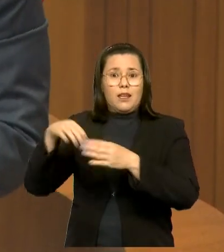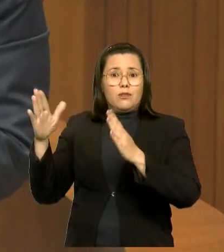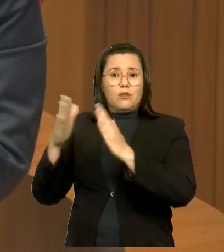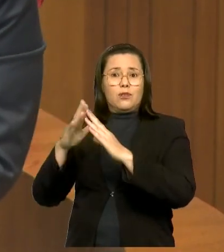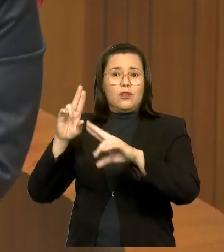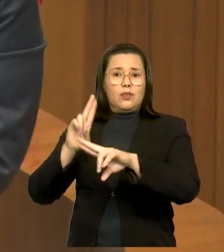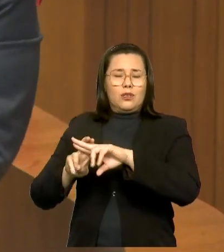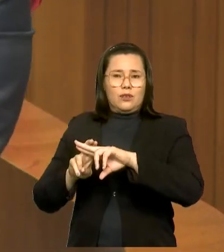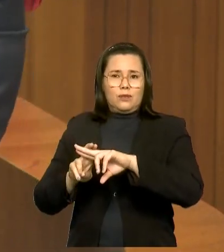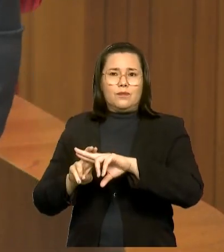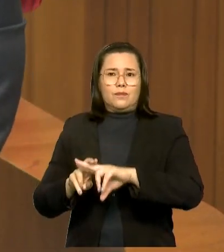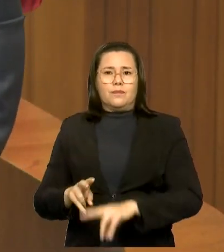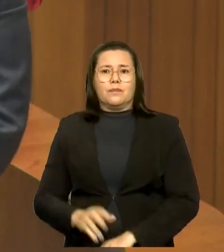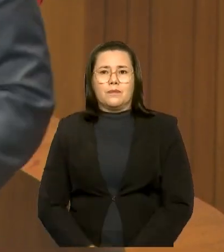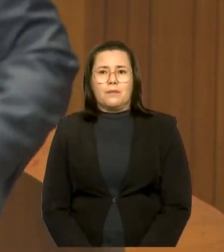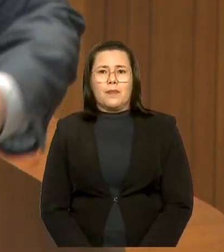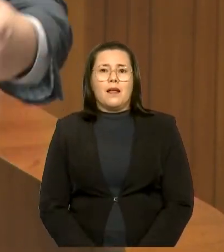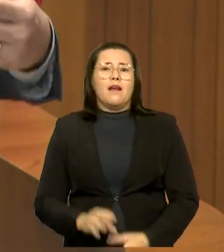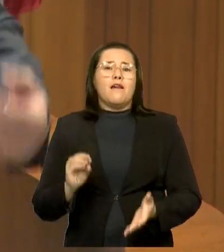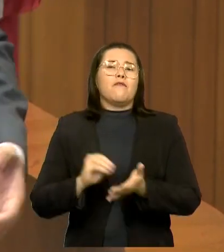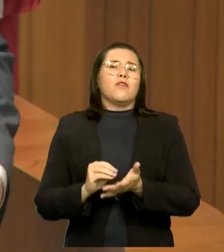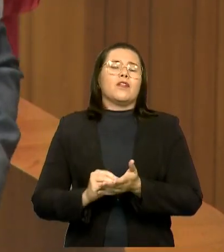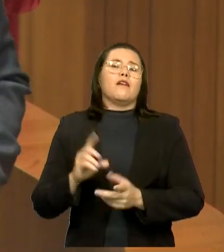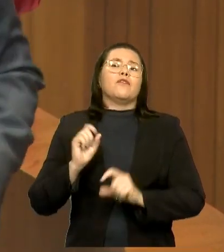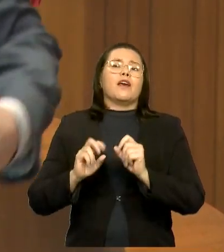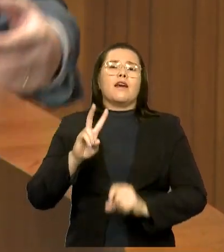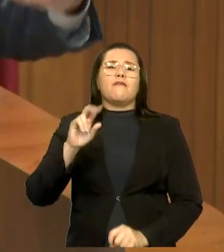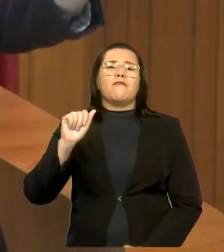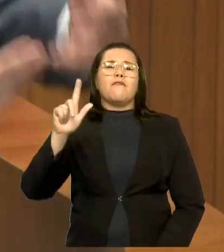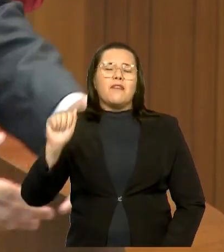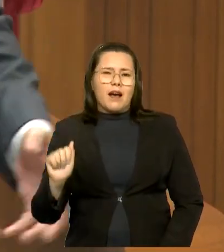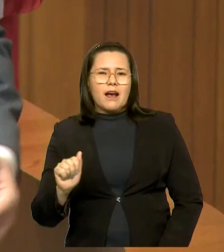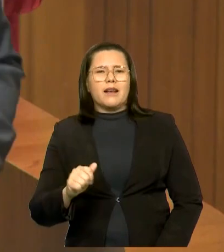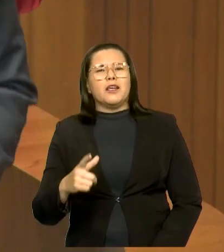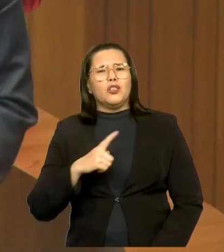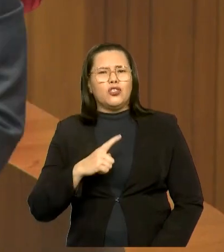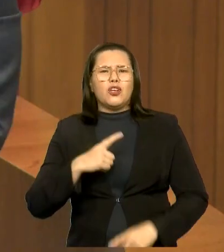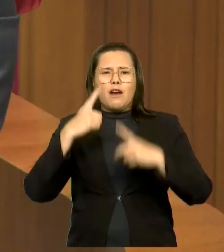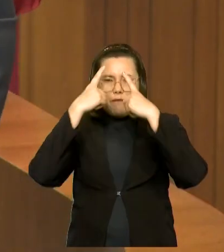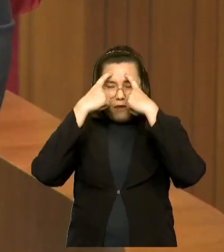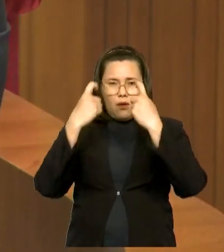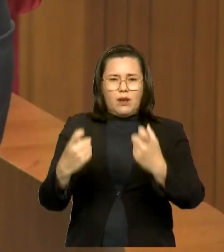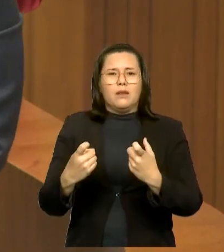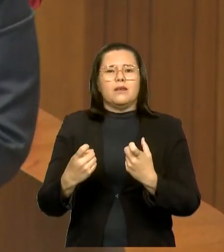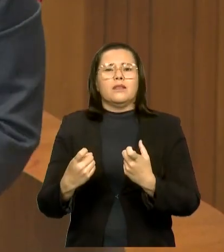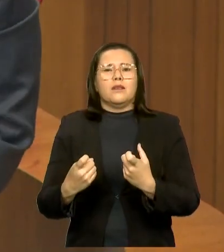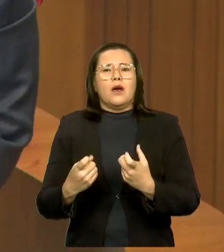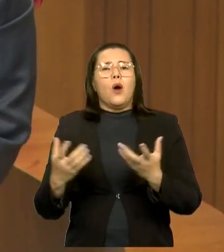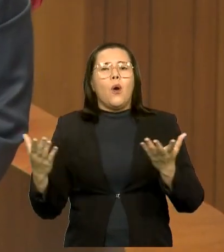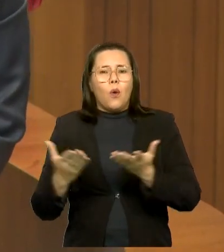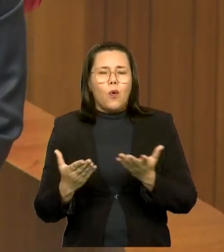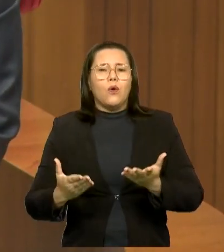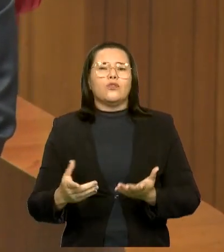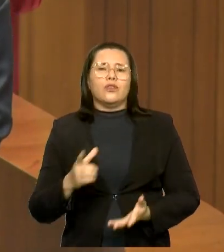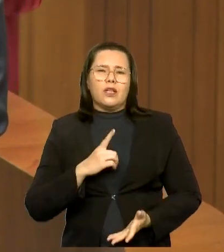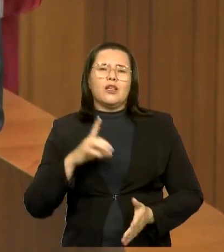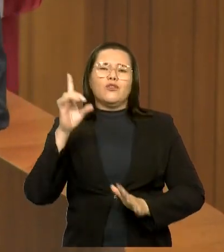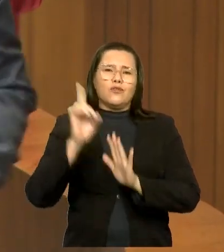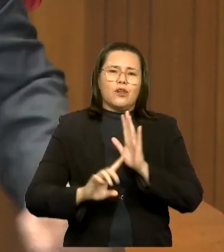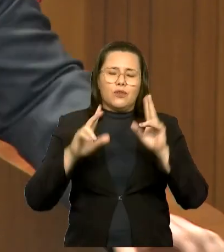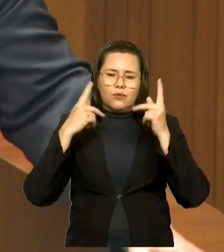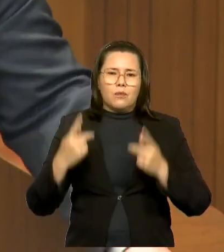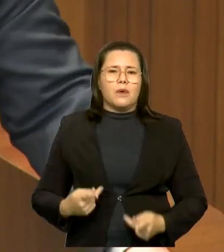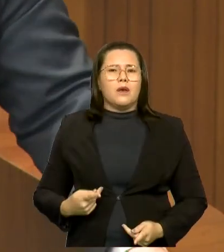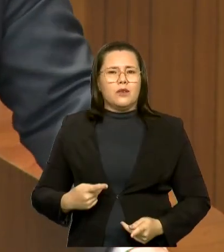vagas. Onde antes faltava vagas e sobrava violência, sobrava ataques para fora, hoje garante-se direitos humanos para essas